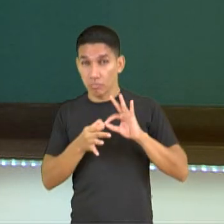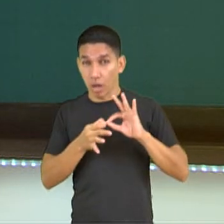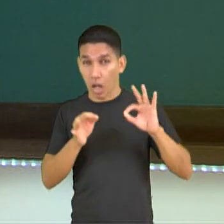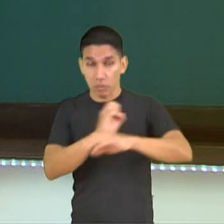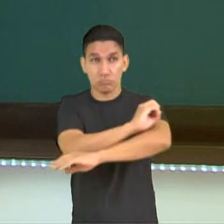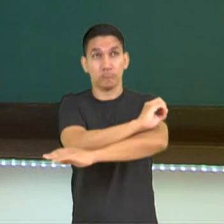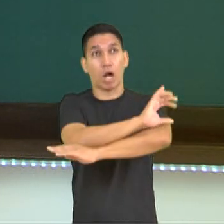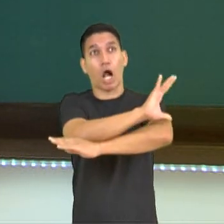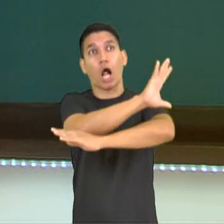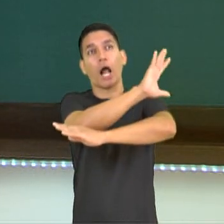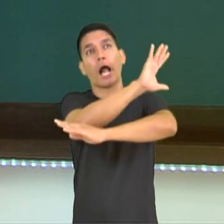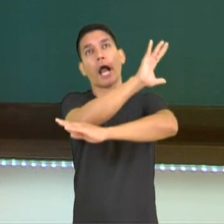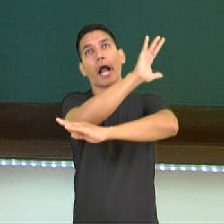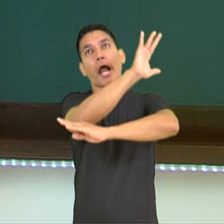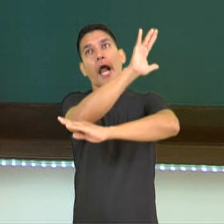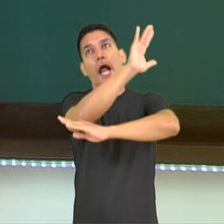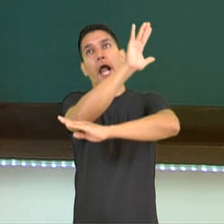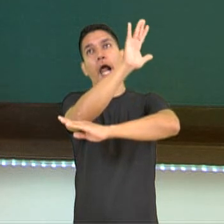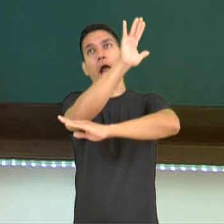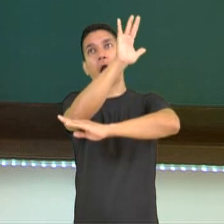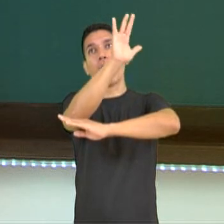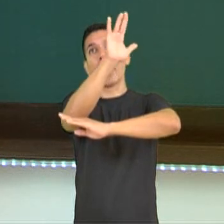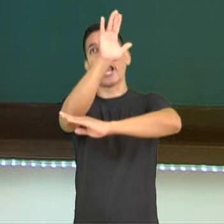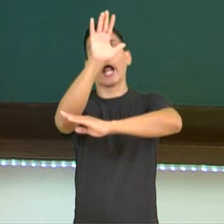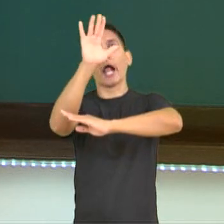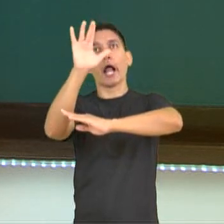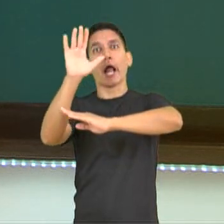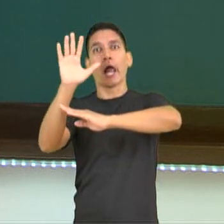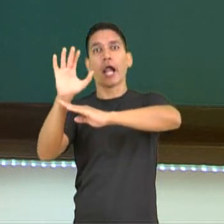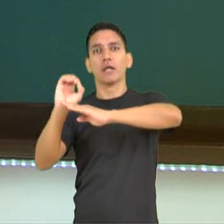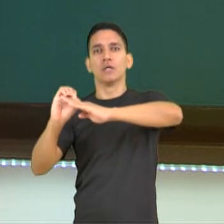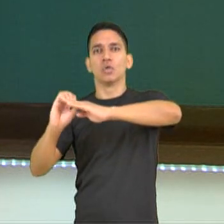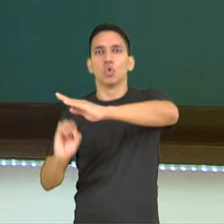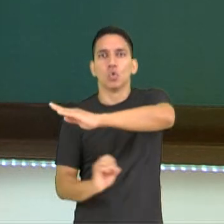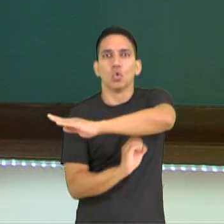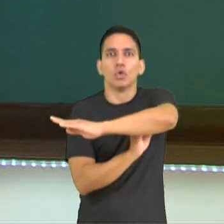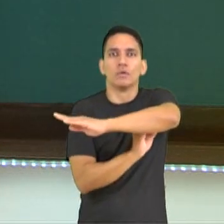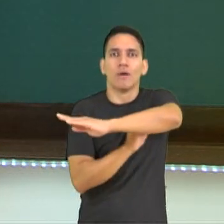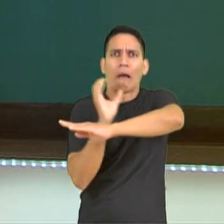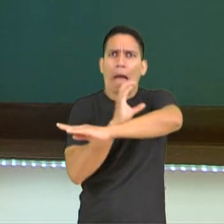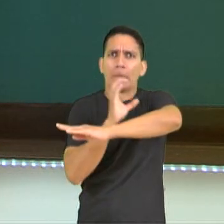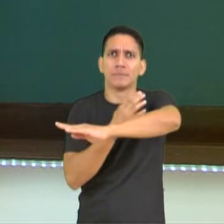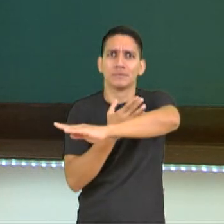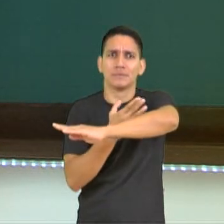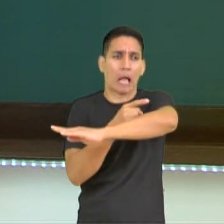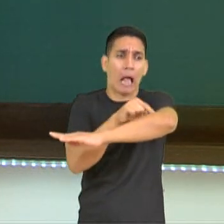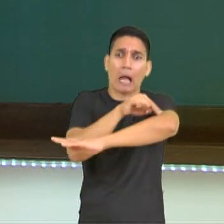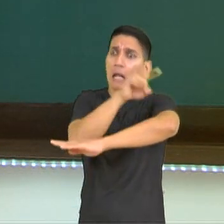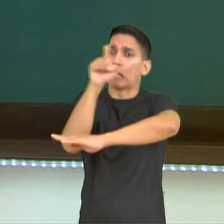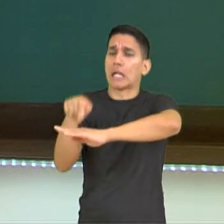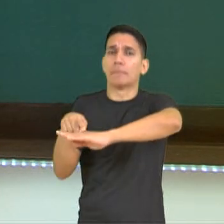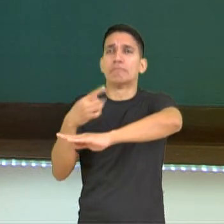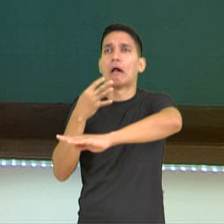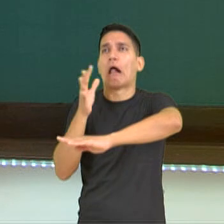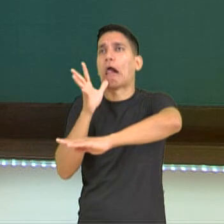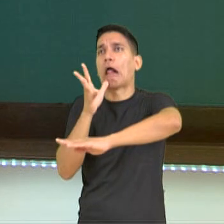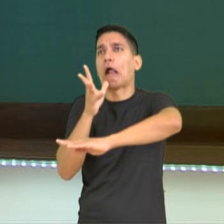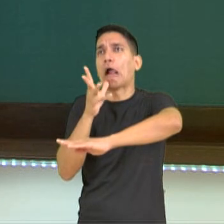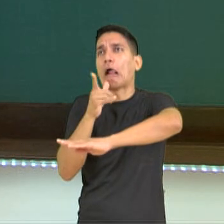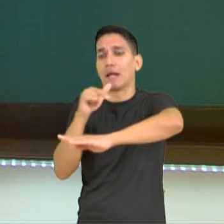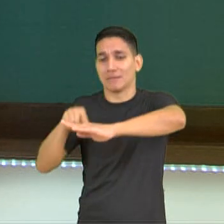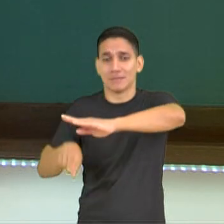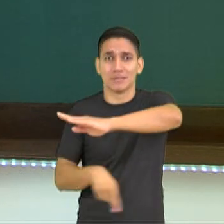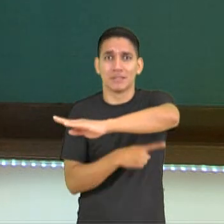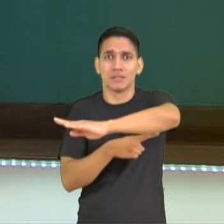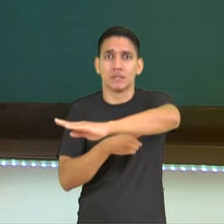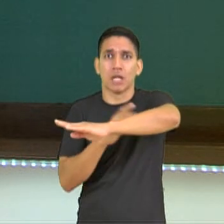e noite curta. Solstício de verão é o dia mais longo e a noite mais curta que nós vamos